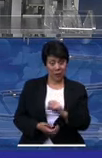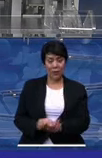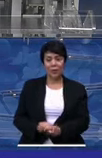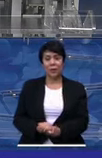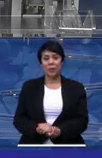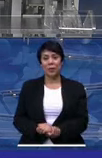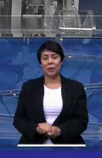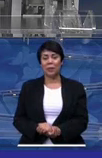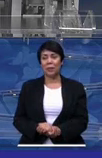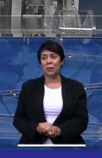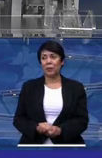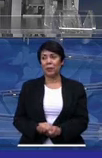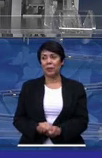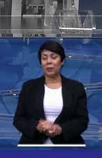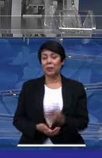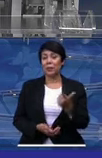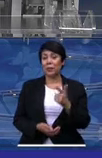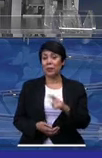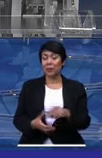08.